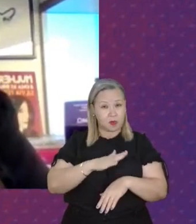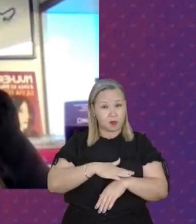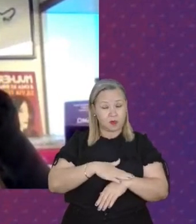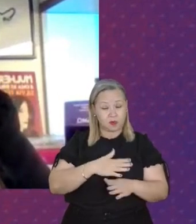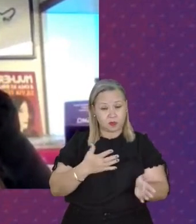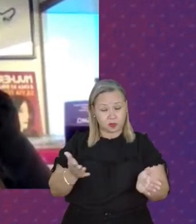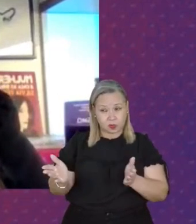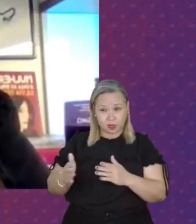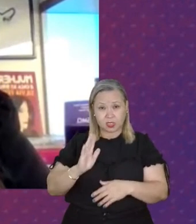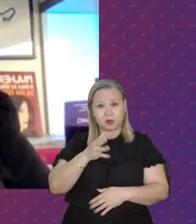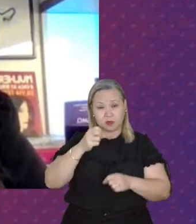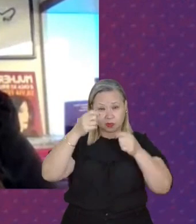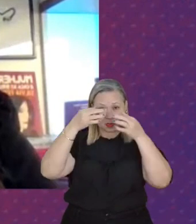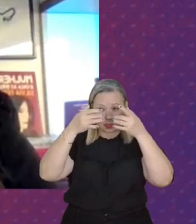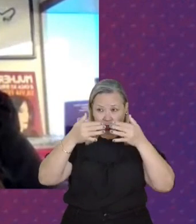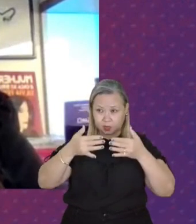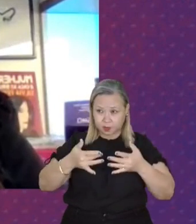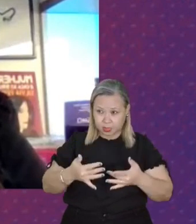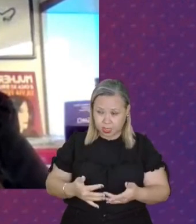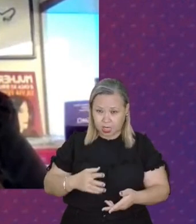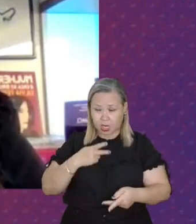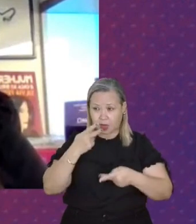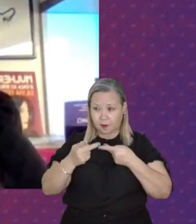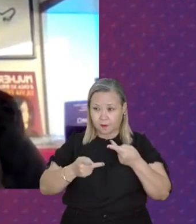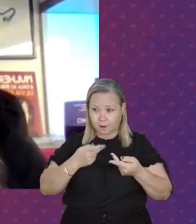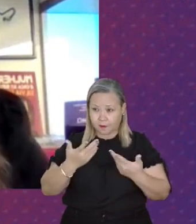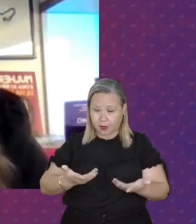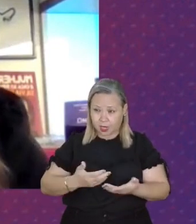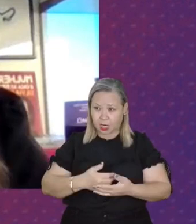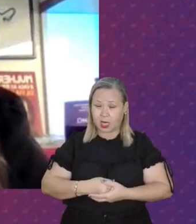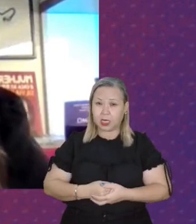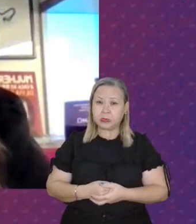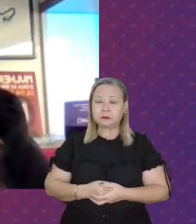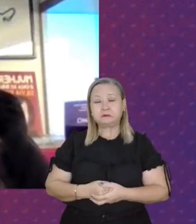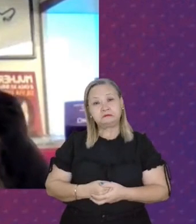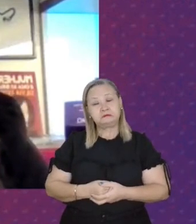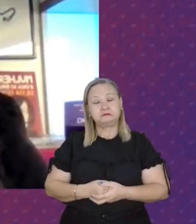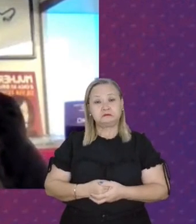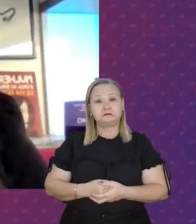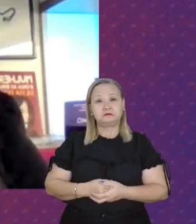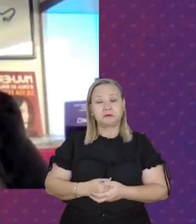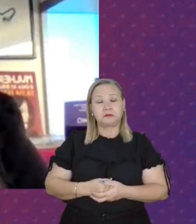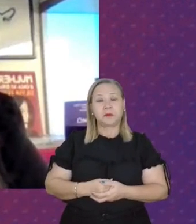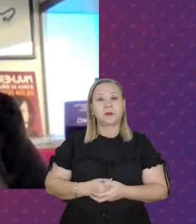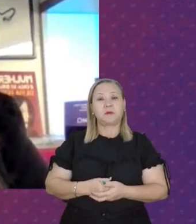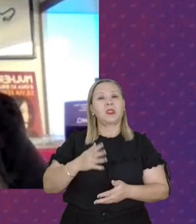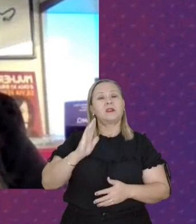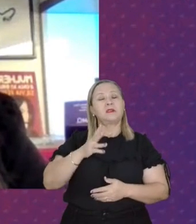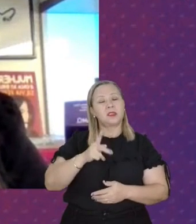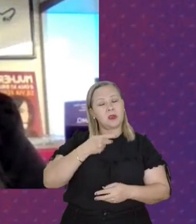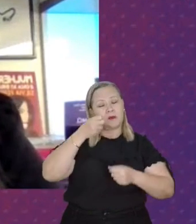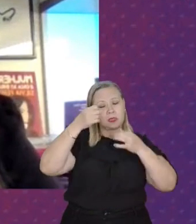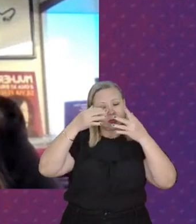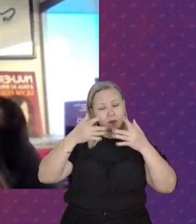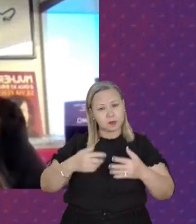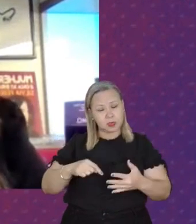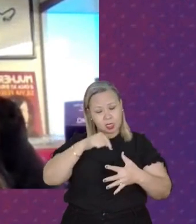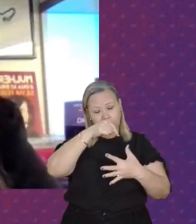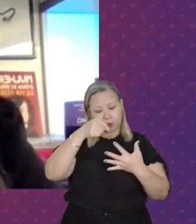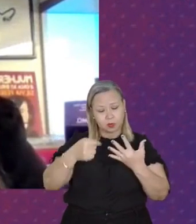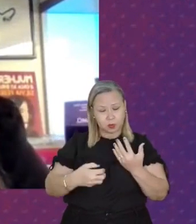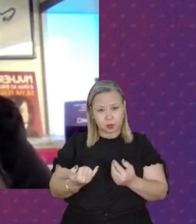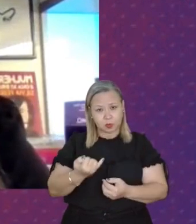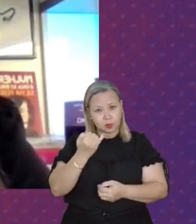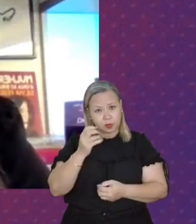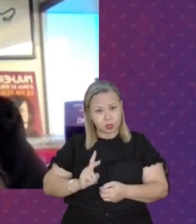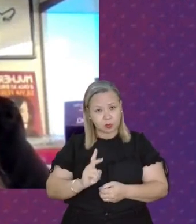falei, vou até dar uma olhada aqui se eu estou esquecendo alguma coisa, mas eu acho que eu já falei todos os pontos importantes, e aí a gente